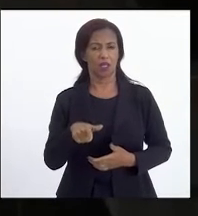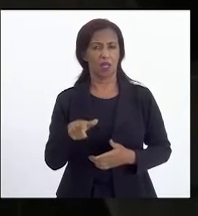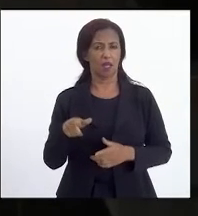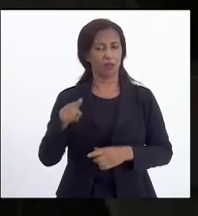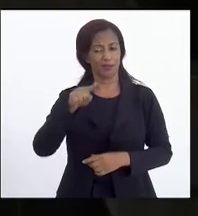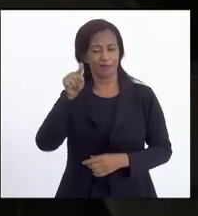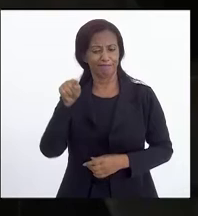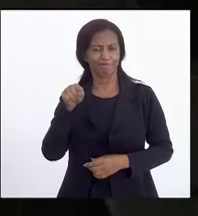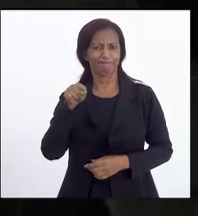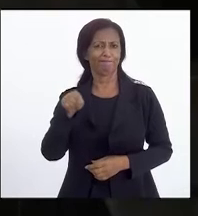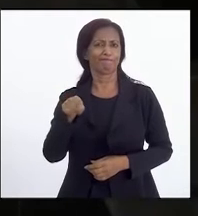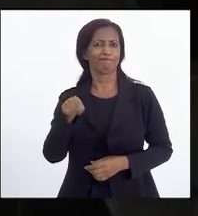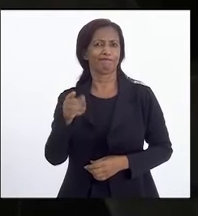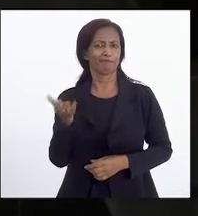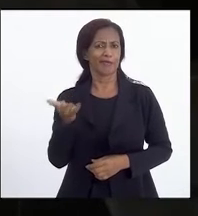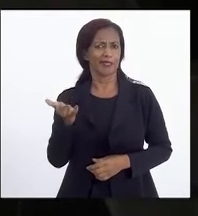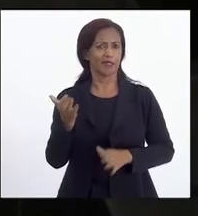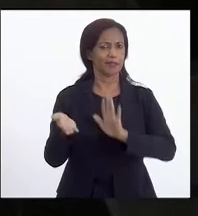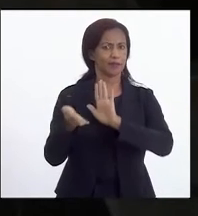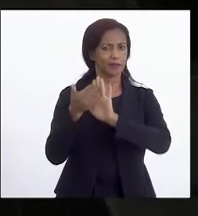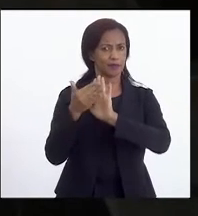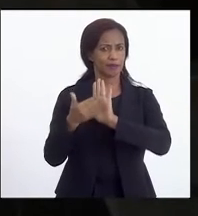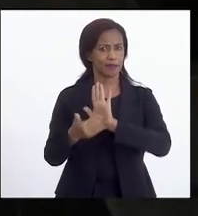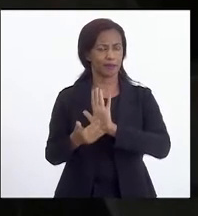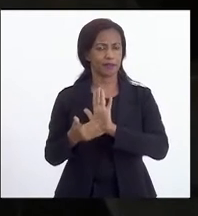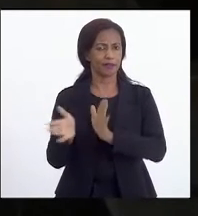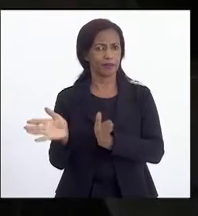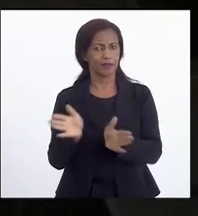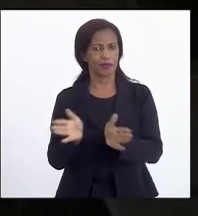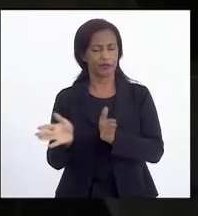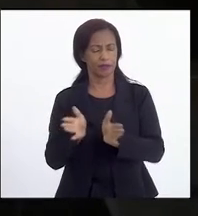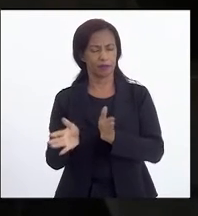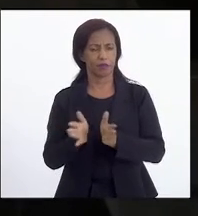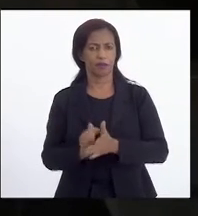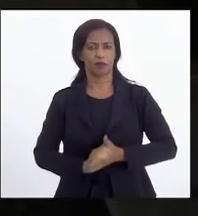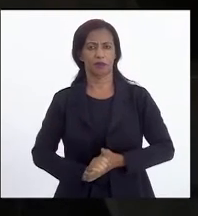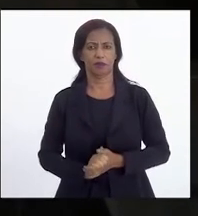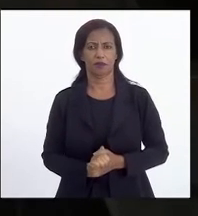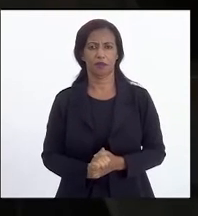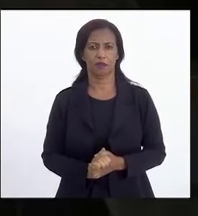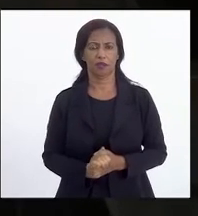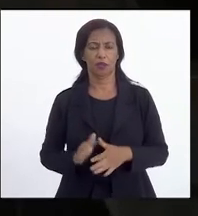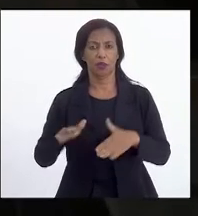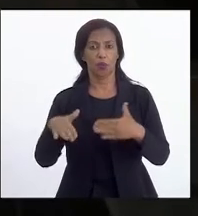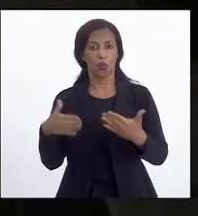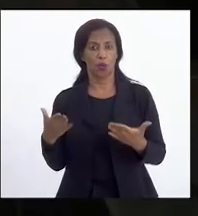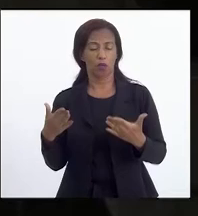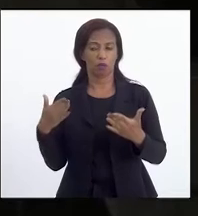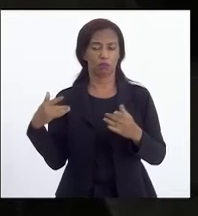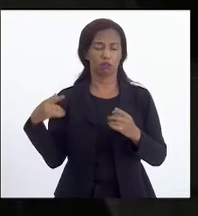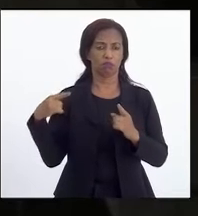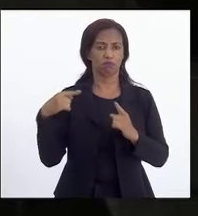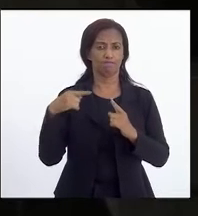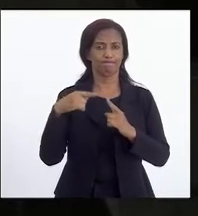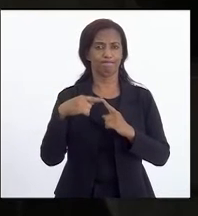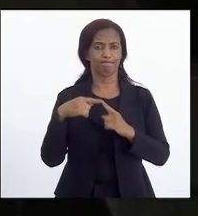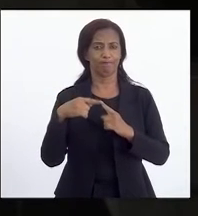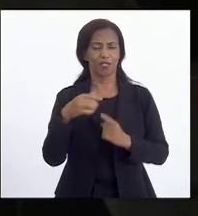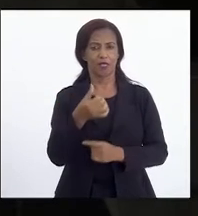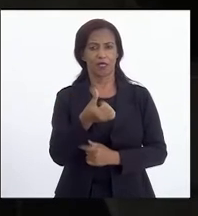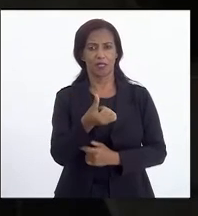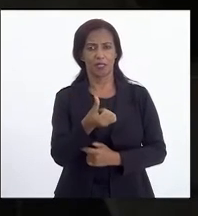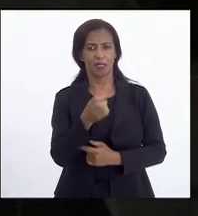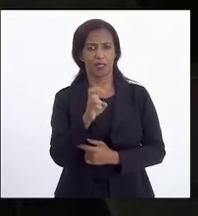prerrogativa em pauta de flexibilização quando atingir a